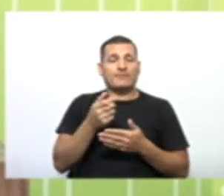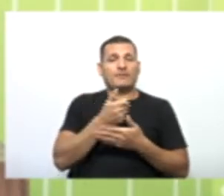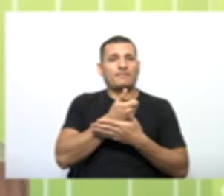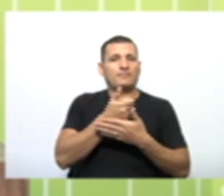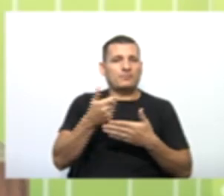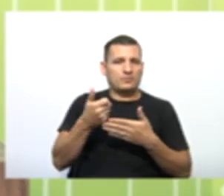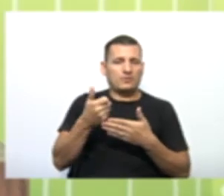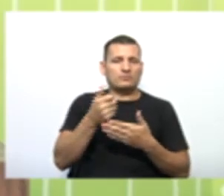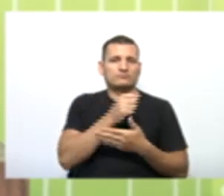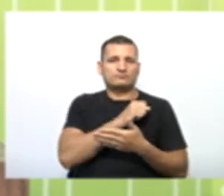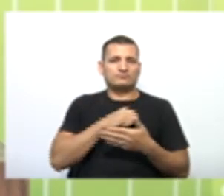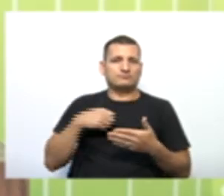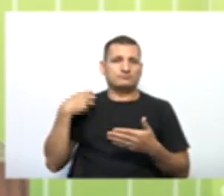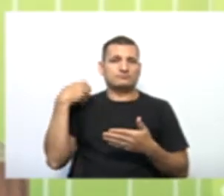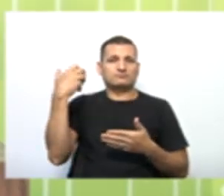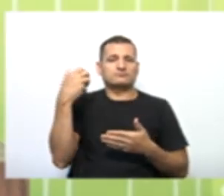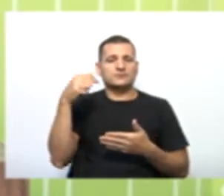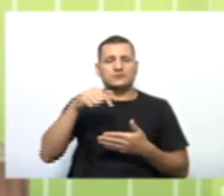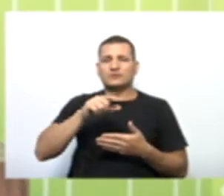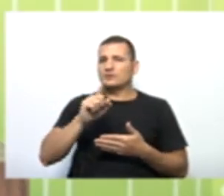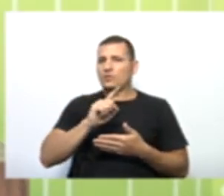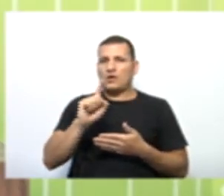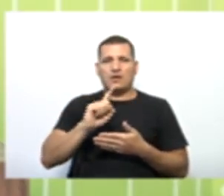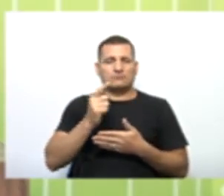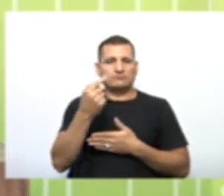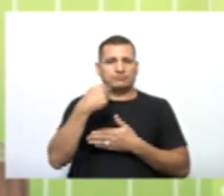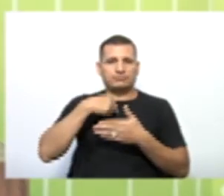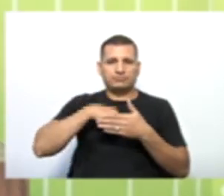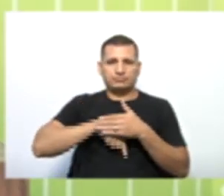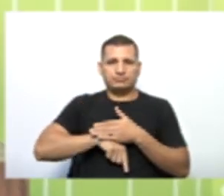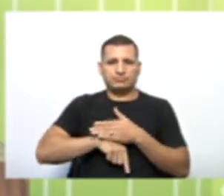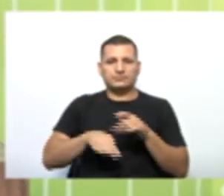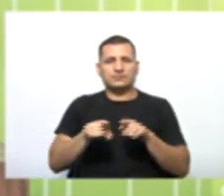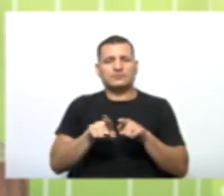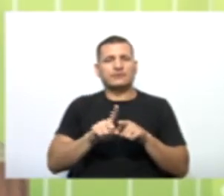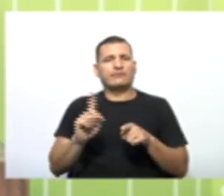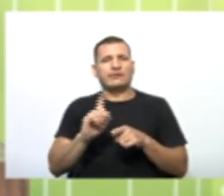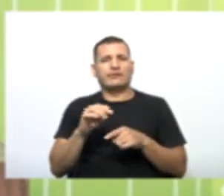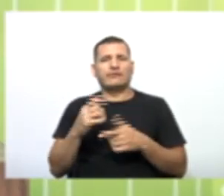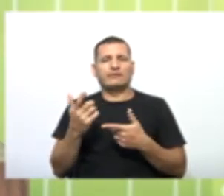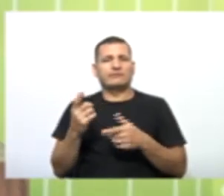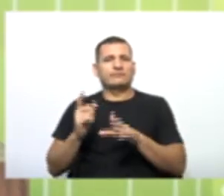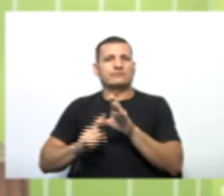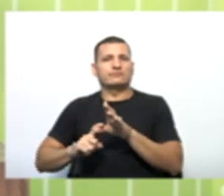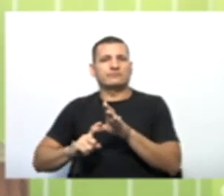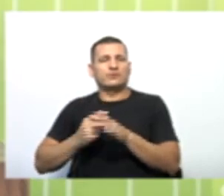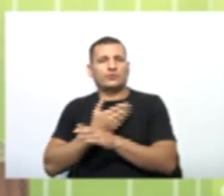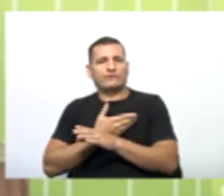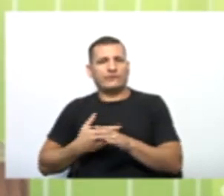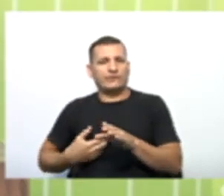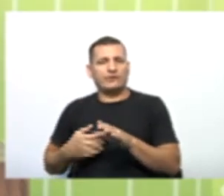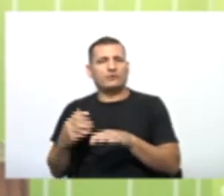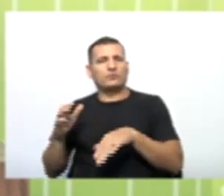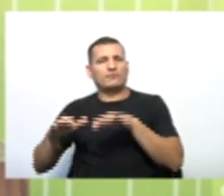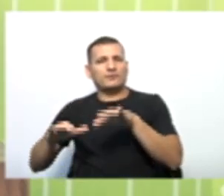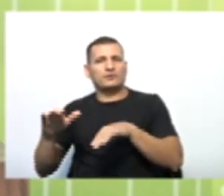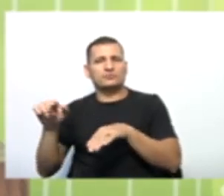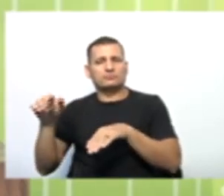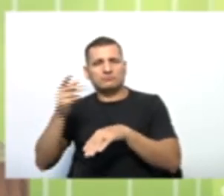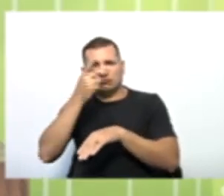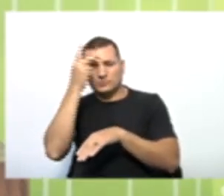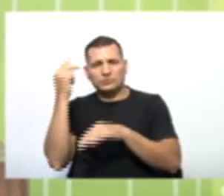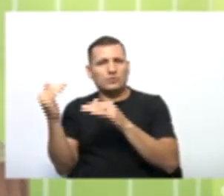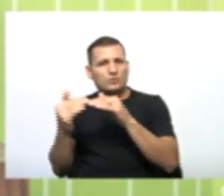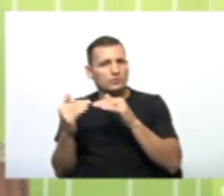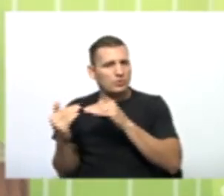é algo subjetivo e nem algo que depende do governo, ou que depende do que as pessoas concordam, mas é uma